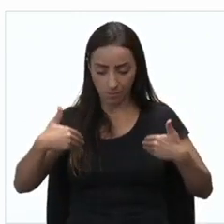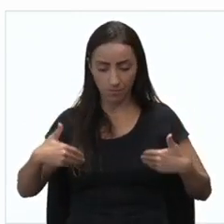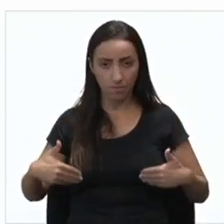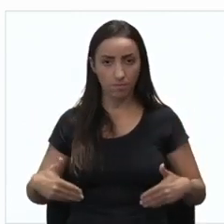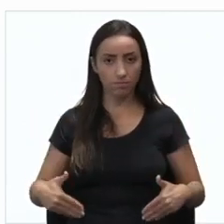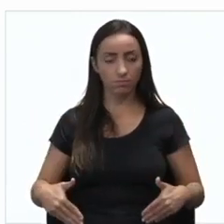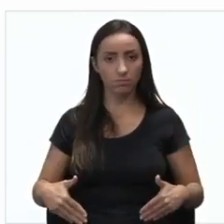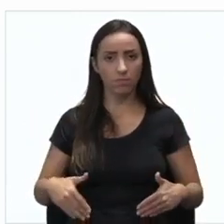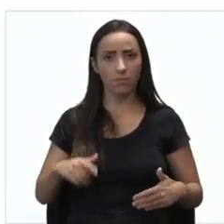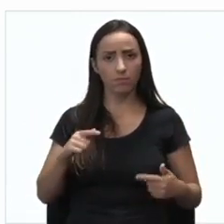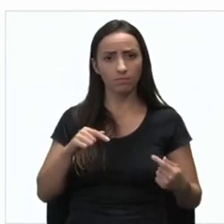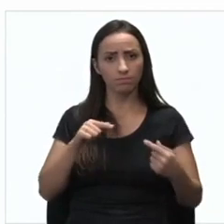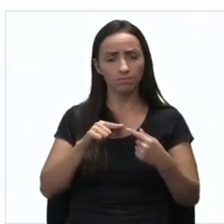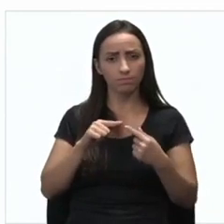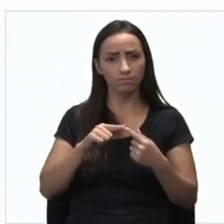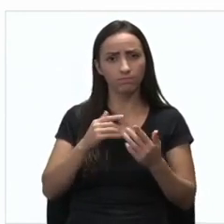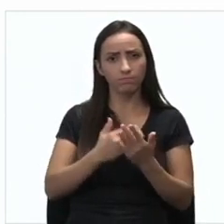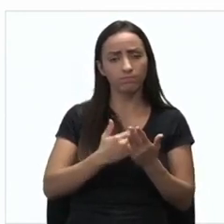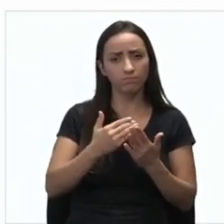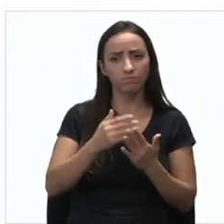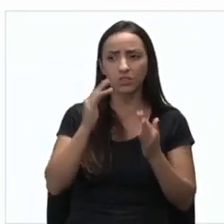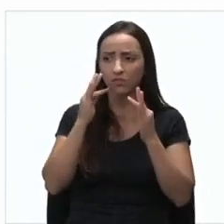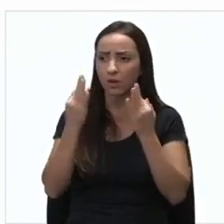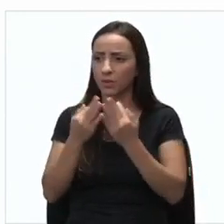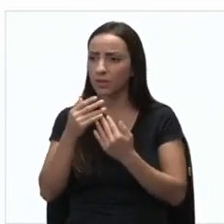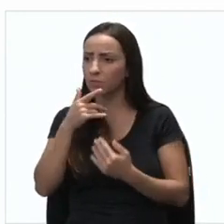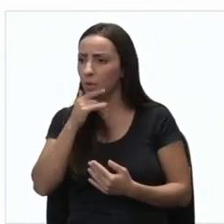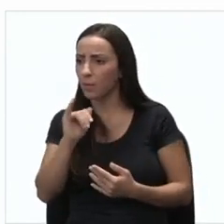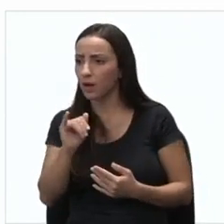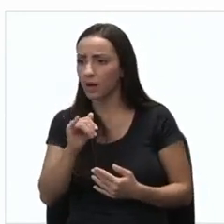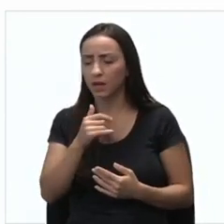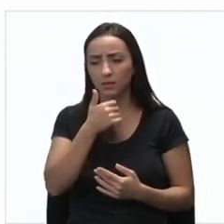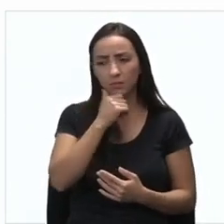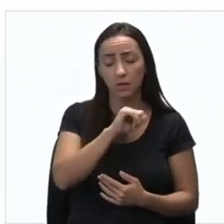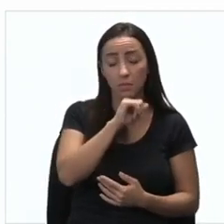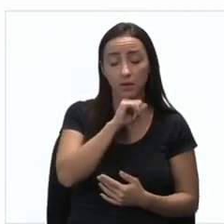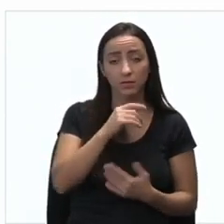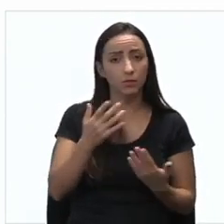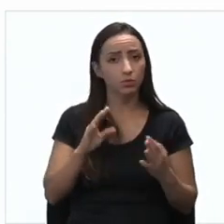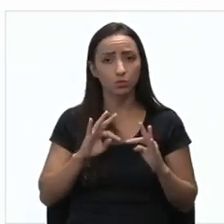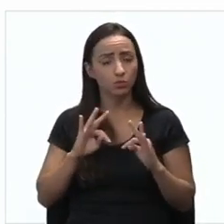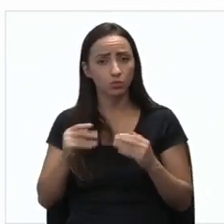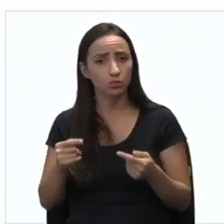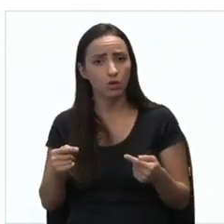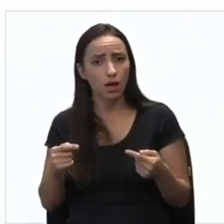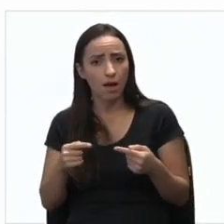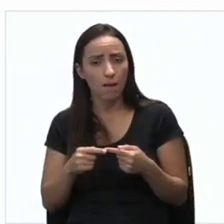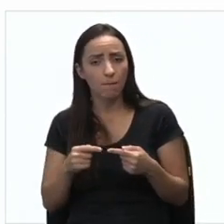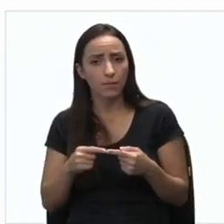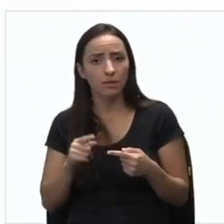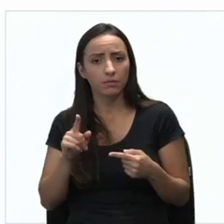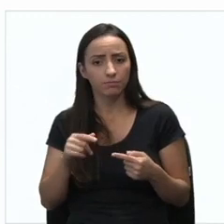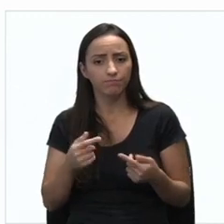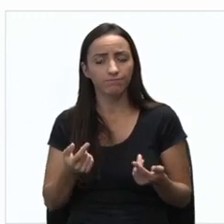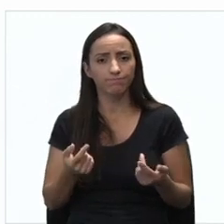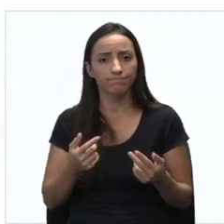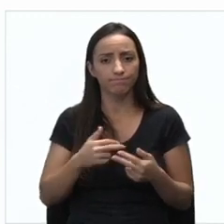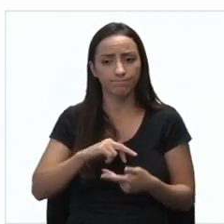física, né? Tem a ver mais com a família paterna, materna. Então, tudo isso diz respeito a essas